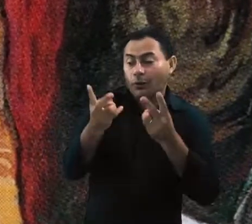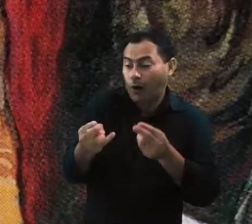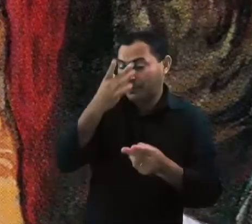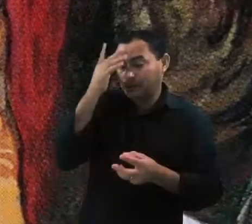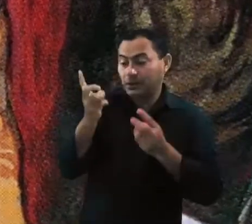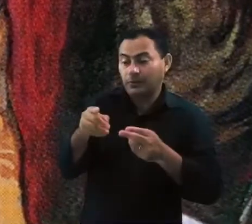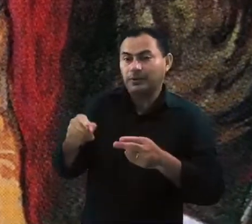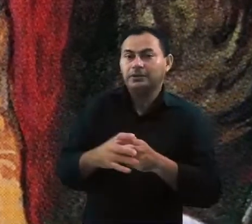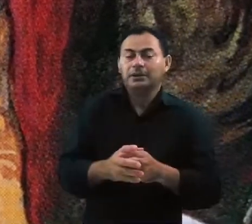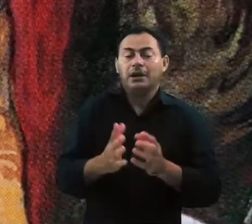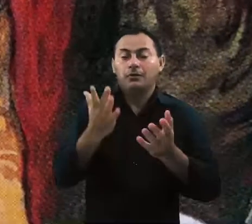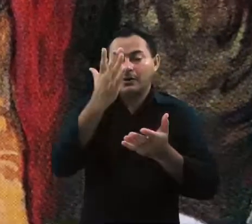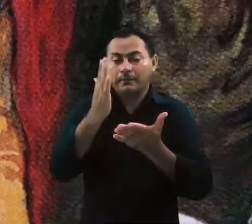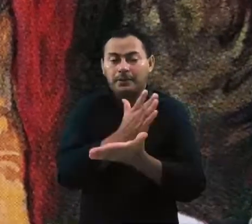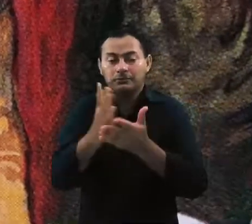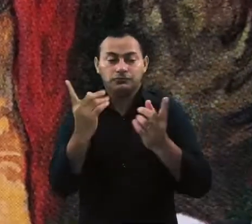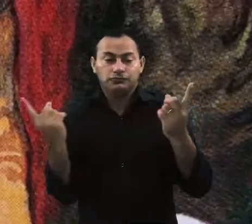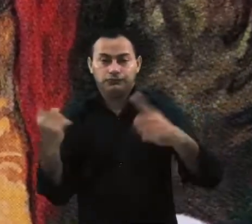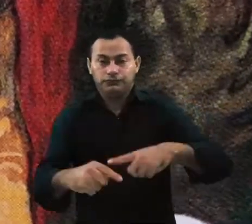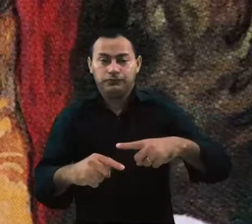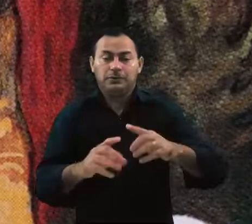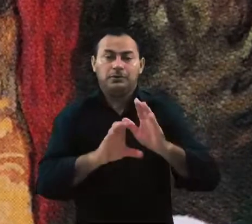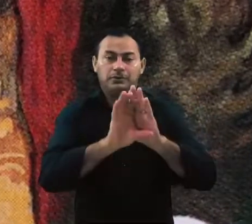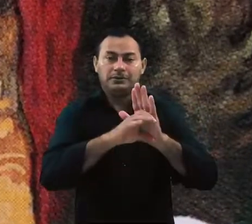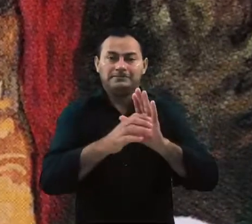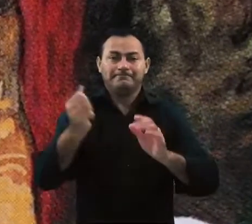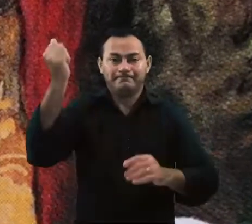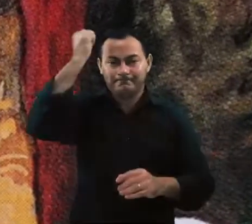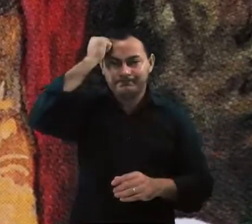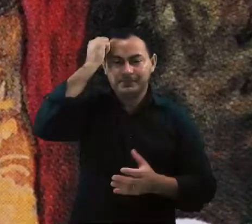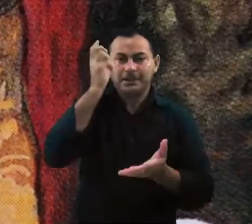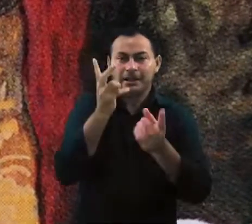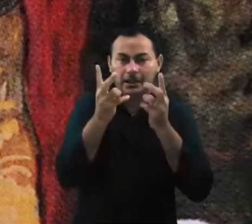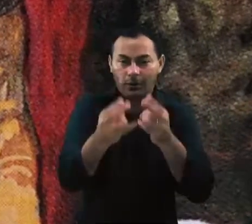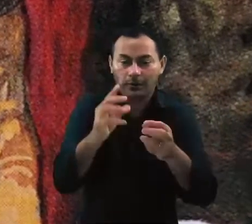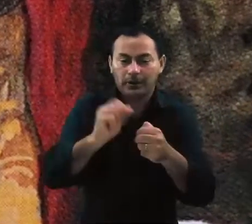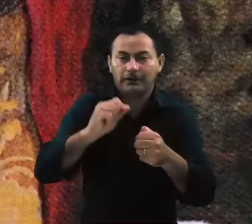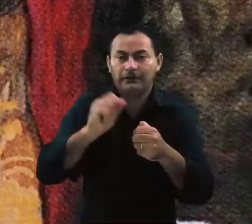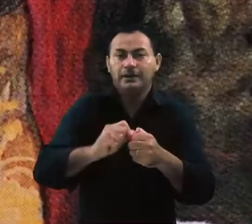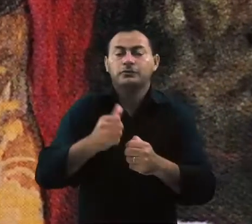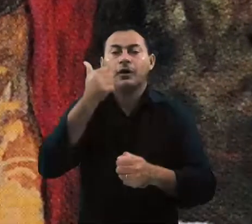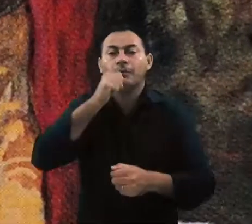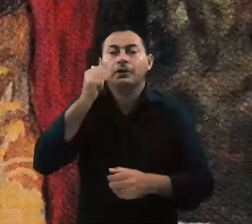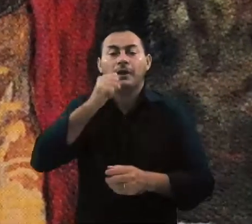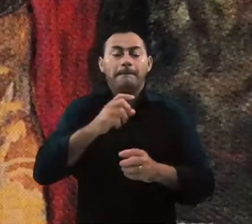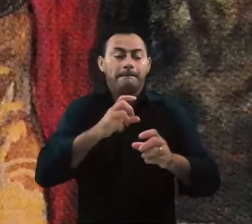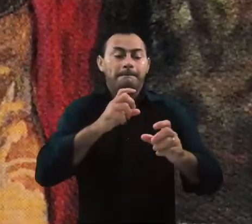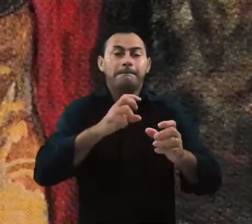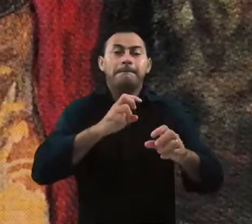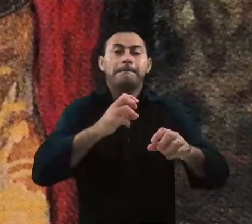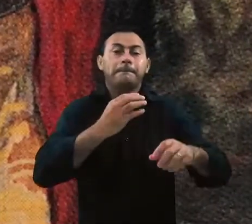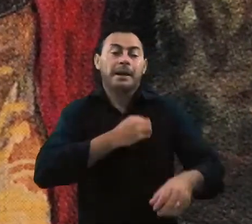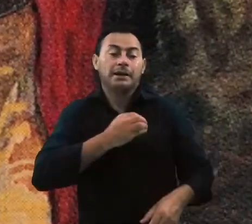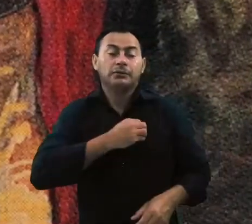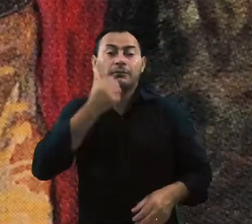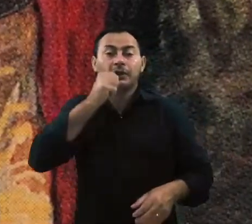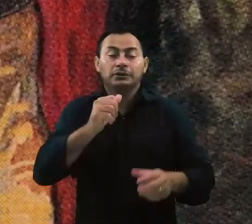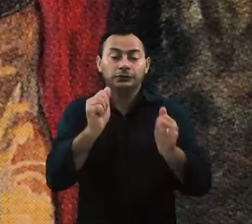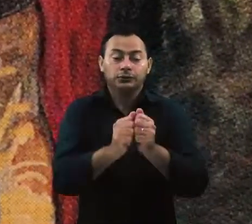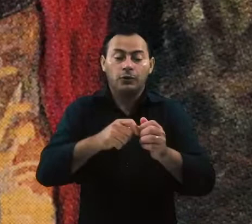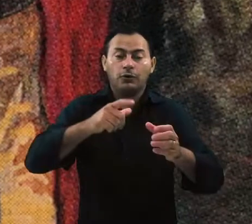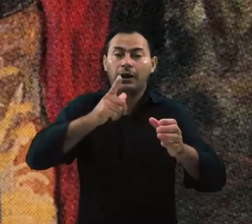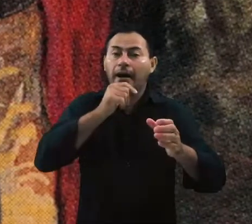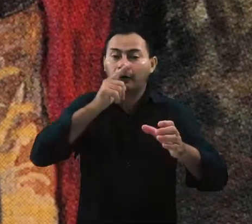bem provável que Jesus tenha confrontados aquele com o conceito de arrependimento do mesmo jeito que fez como mulher pecadora